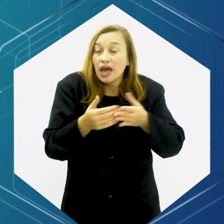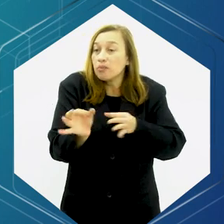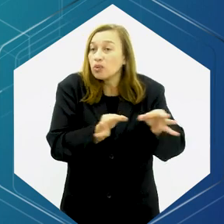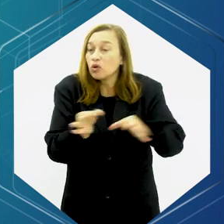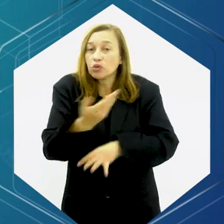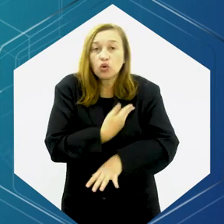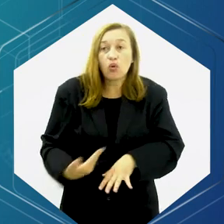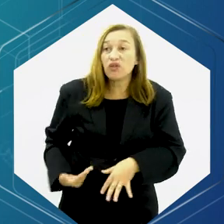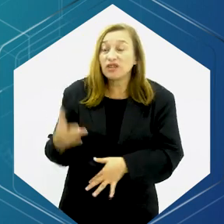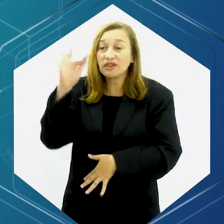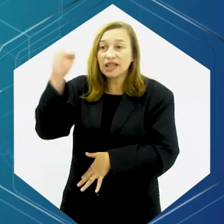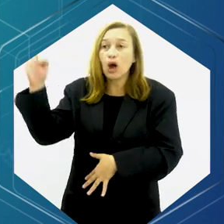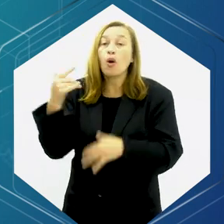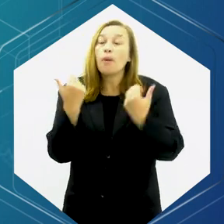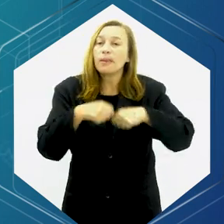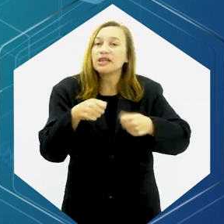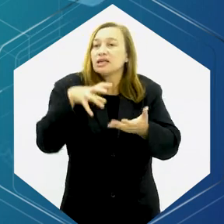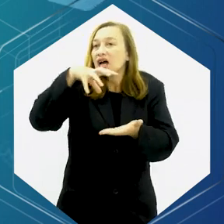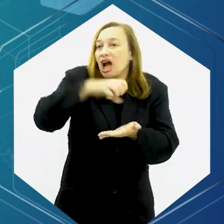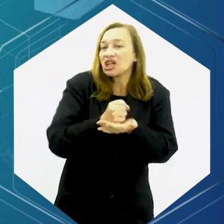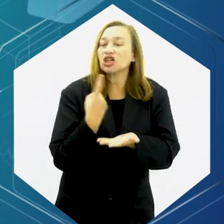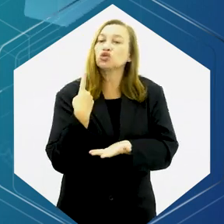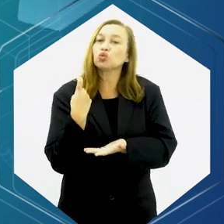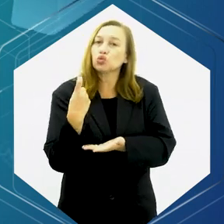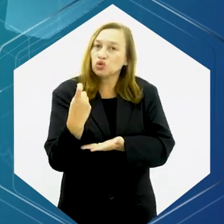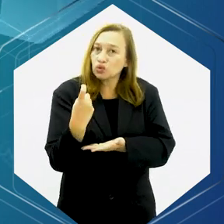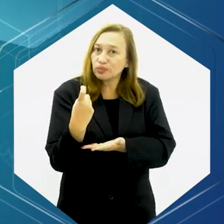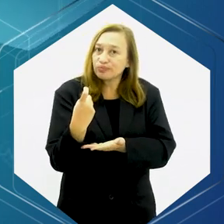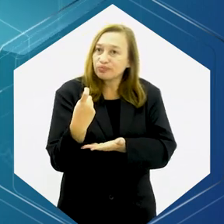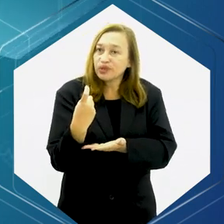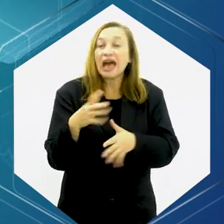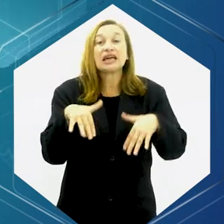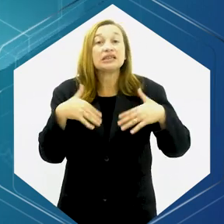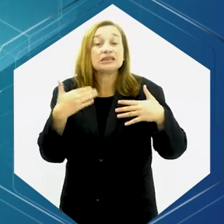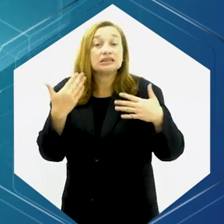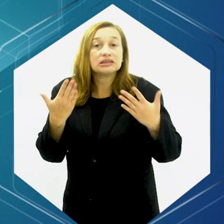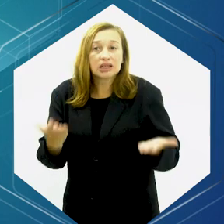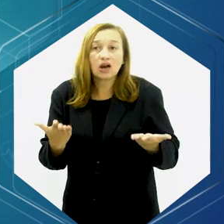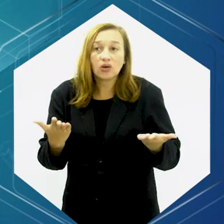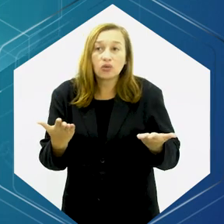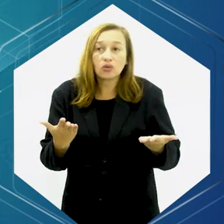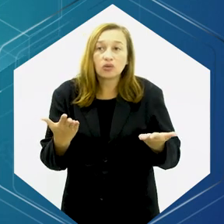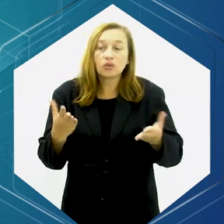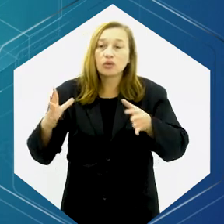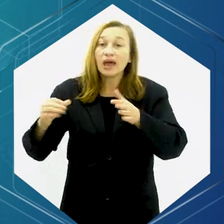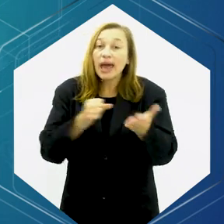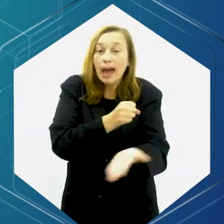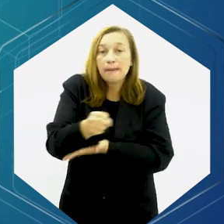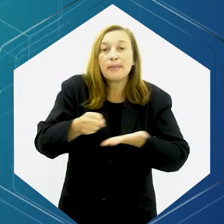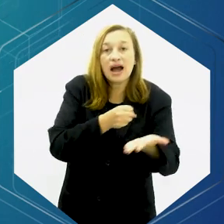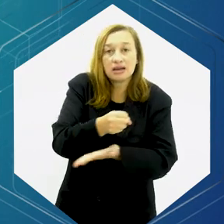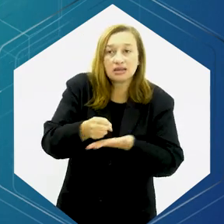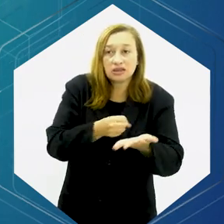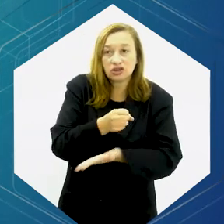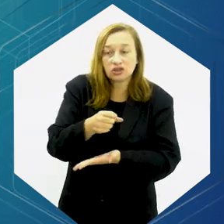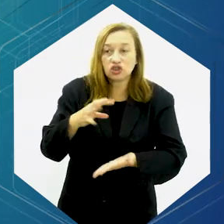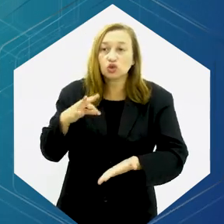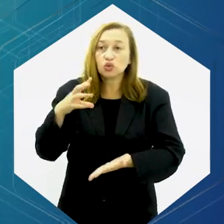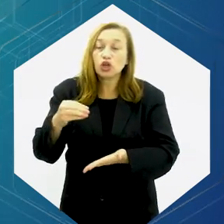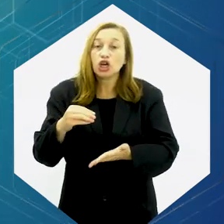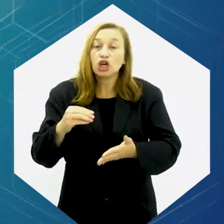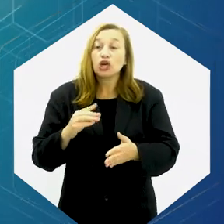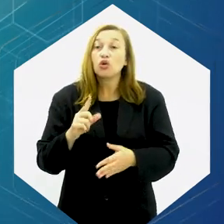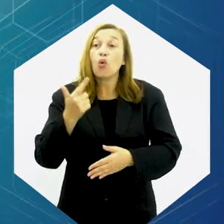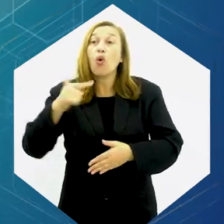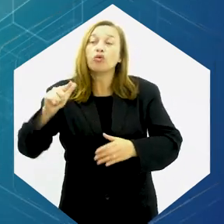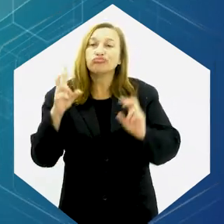social do governo federal eles precisam estar registrados no cadastro único Então esse é ele é a nossa linha de base e todos os